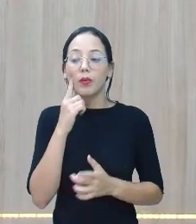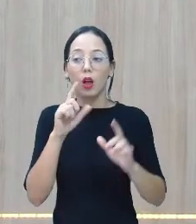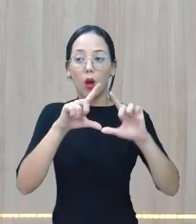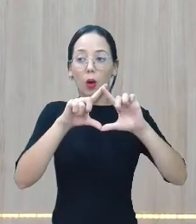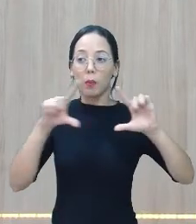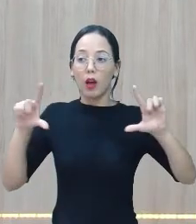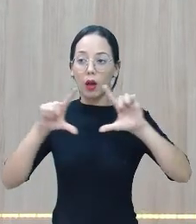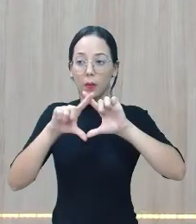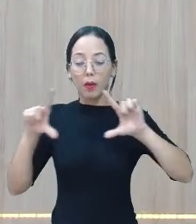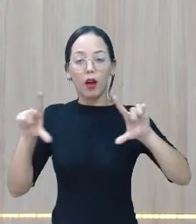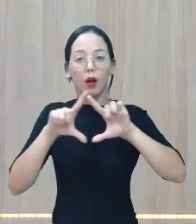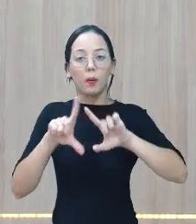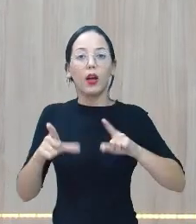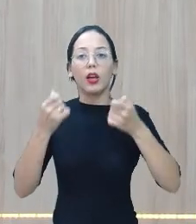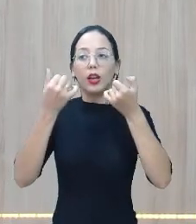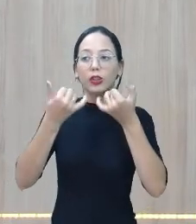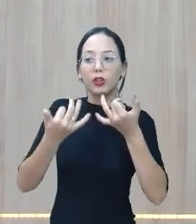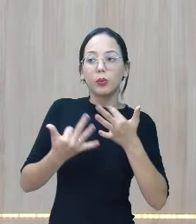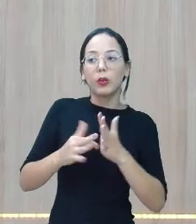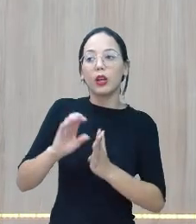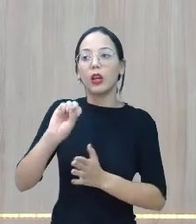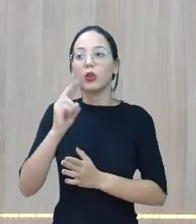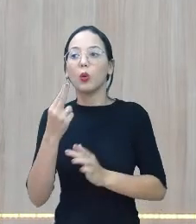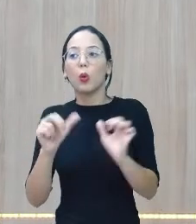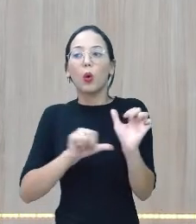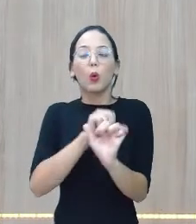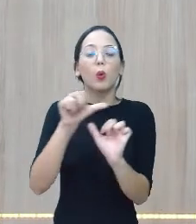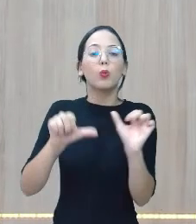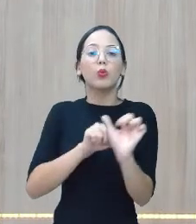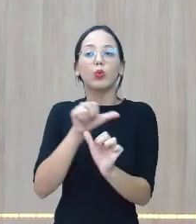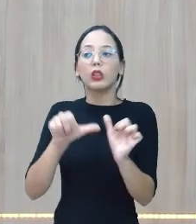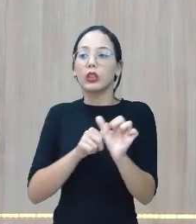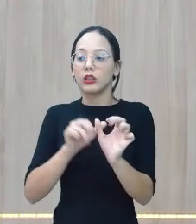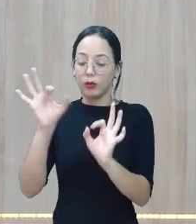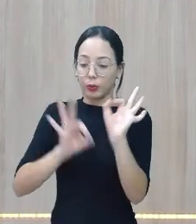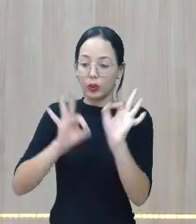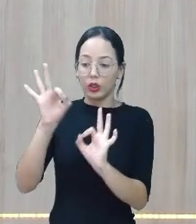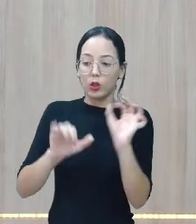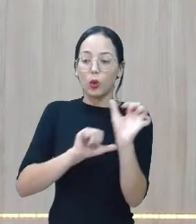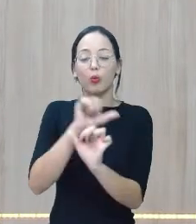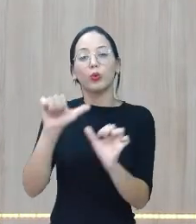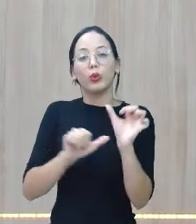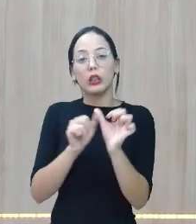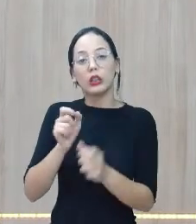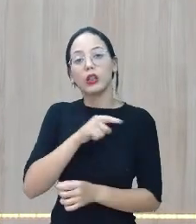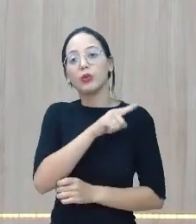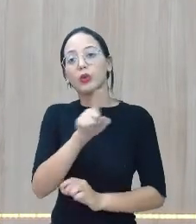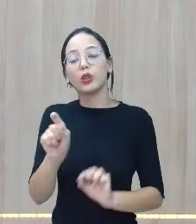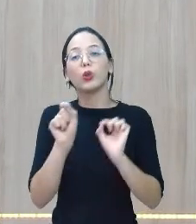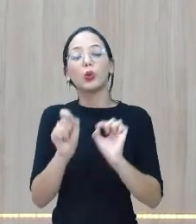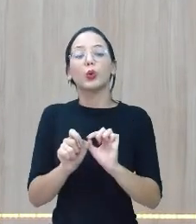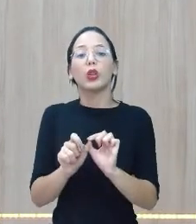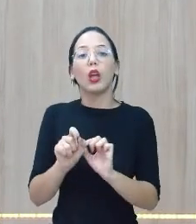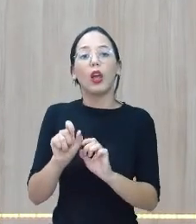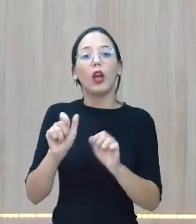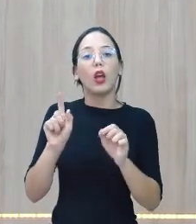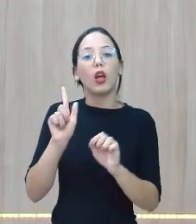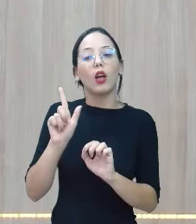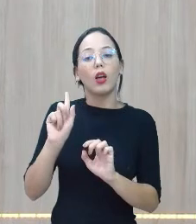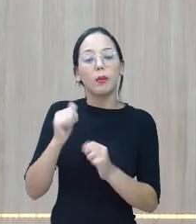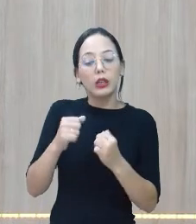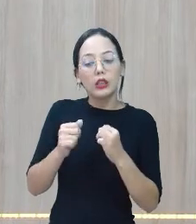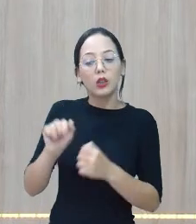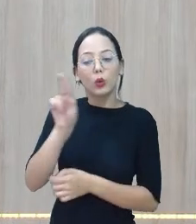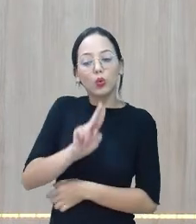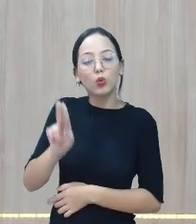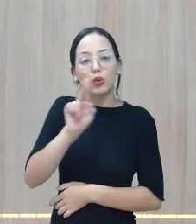expressões explicativas ou de retificação, de correção, onde vocês devem sim usar a